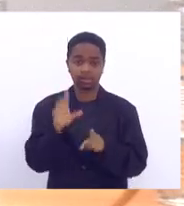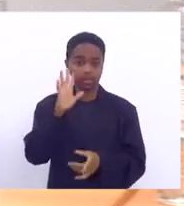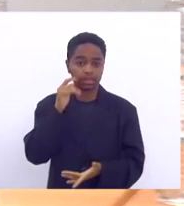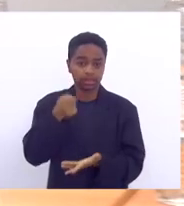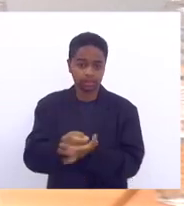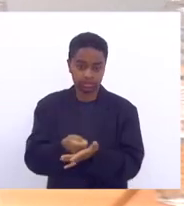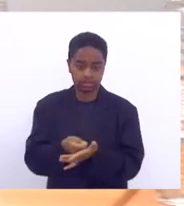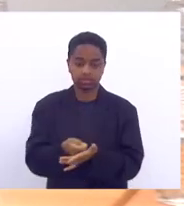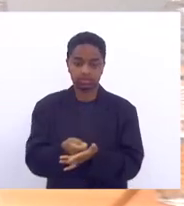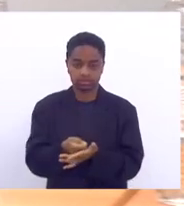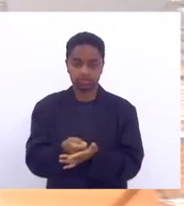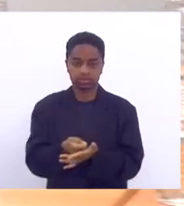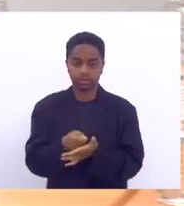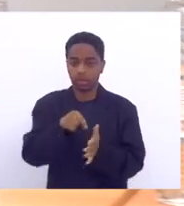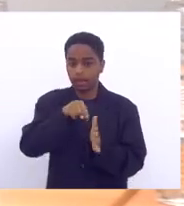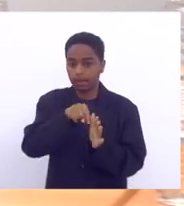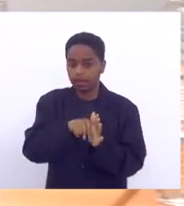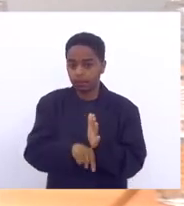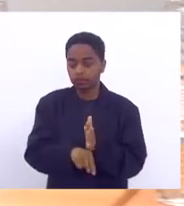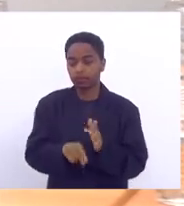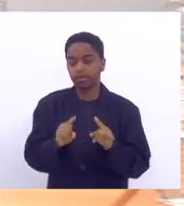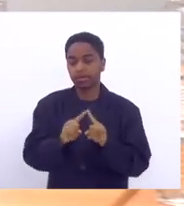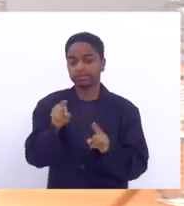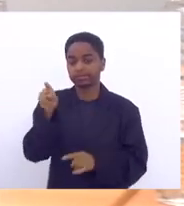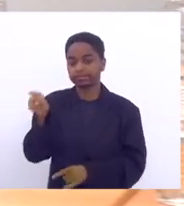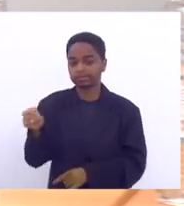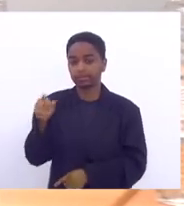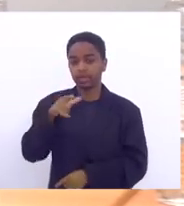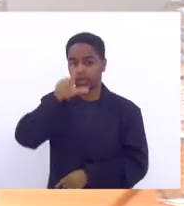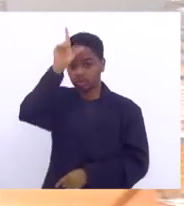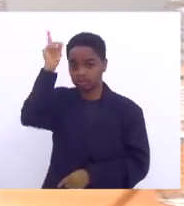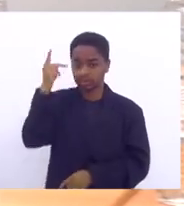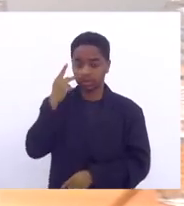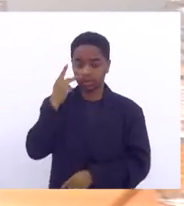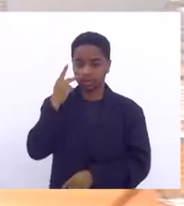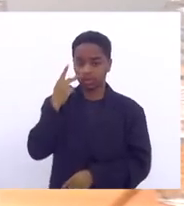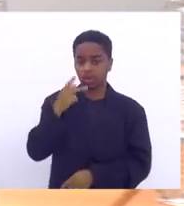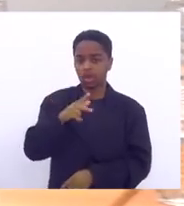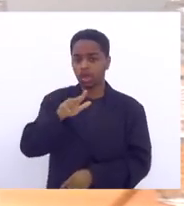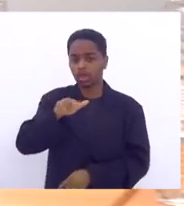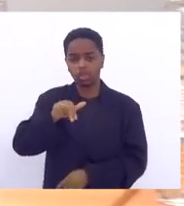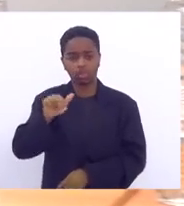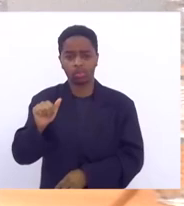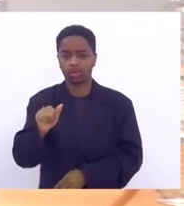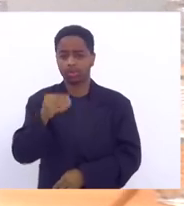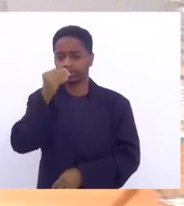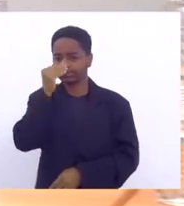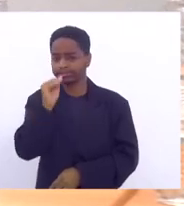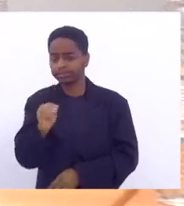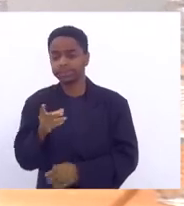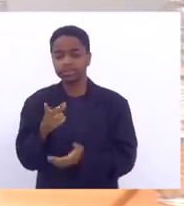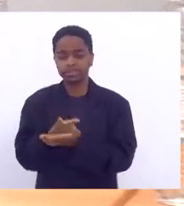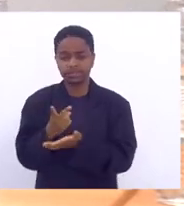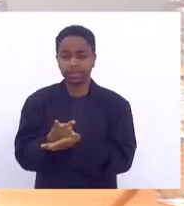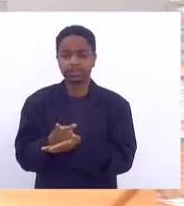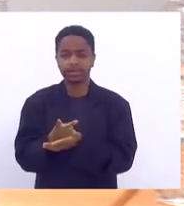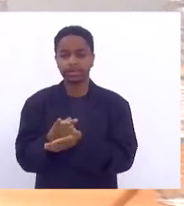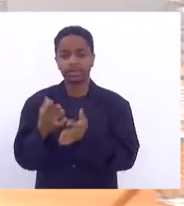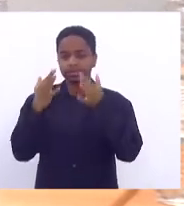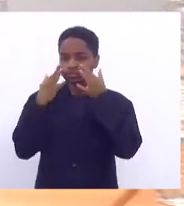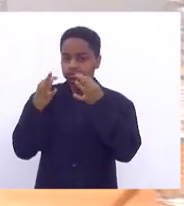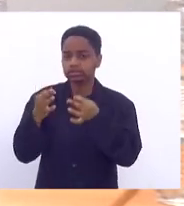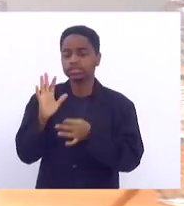decisões com profundidade e o Deputado Luiz Paulo se furta sempre atende Já me acompanhou eh em